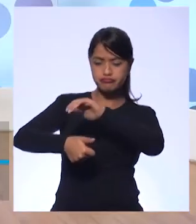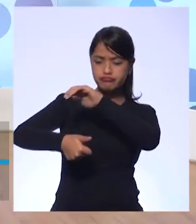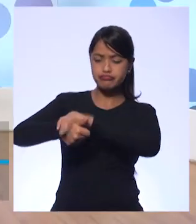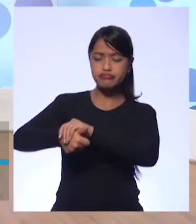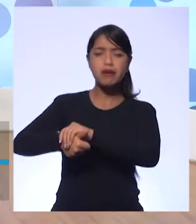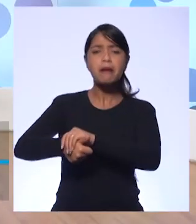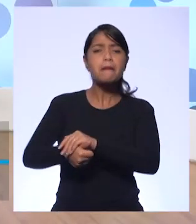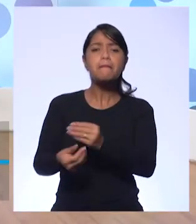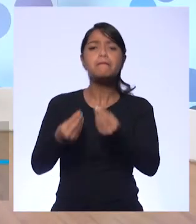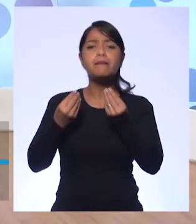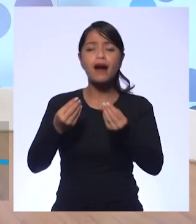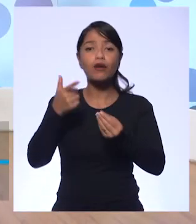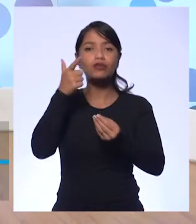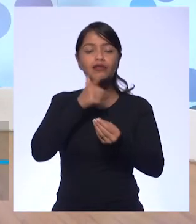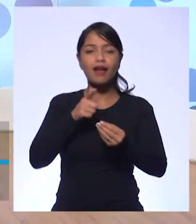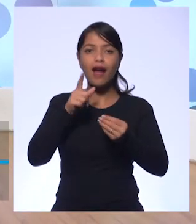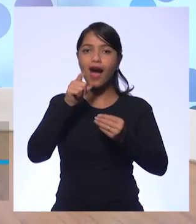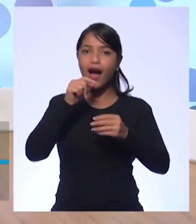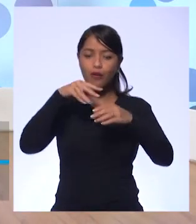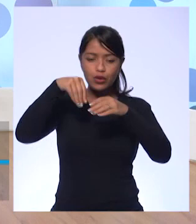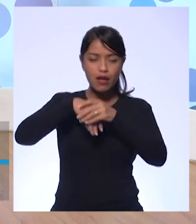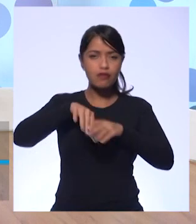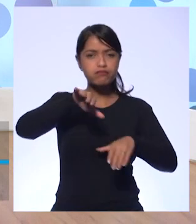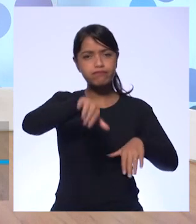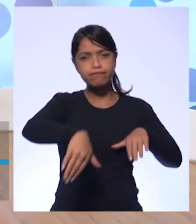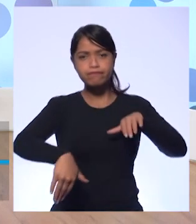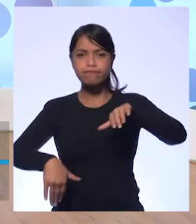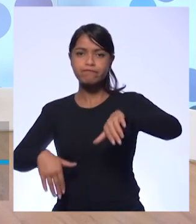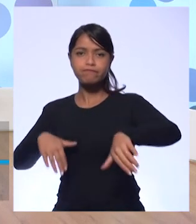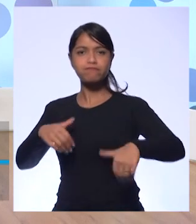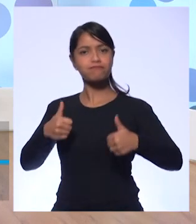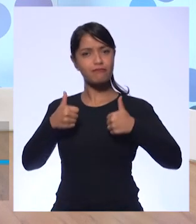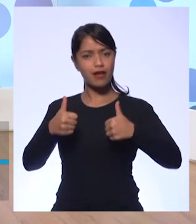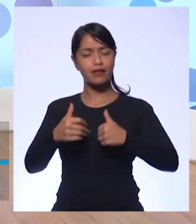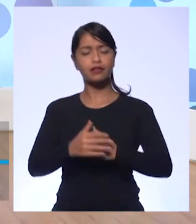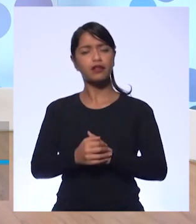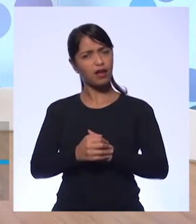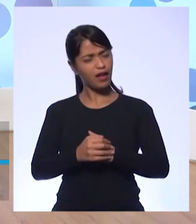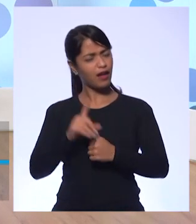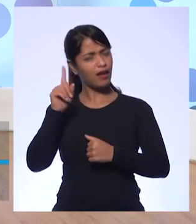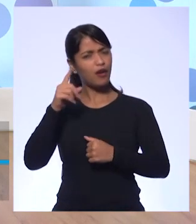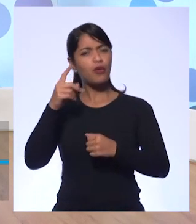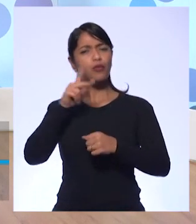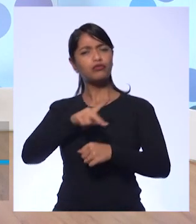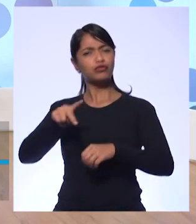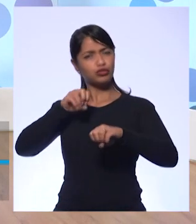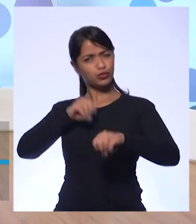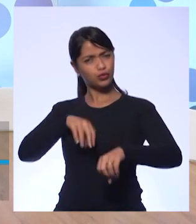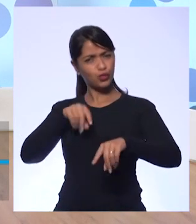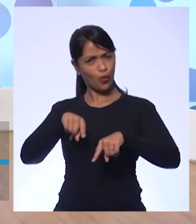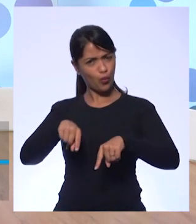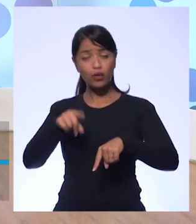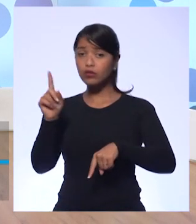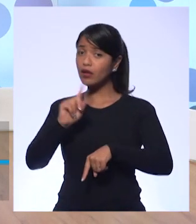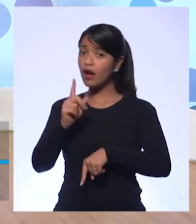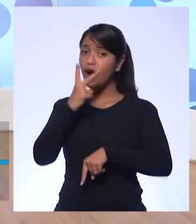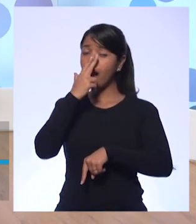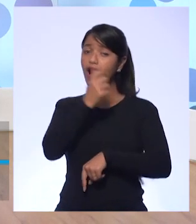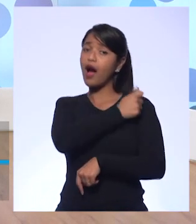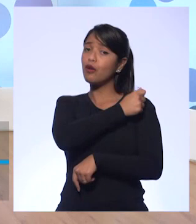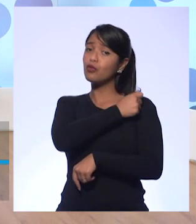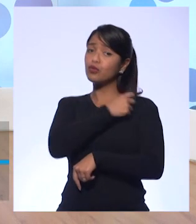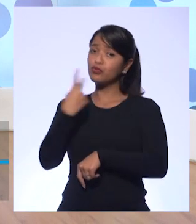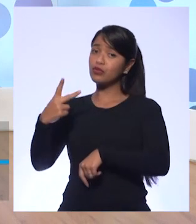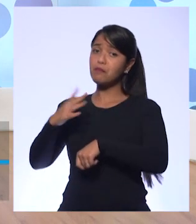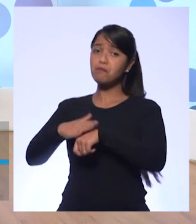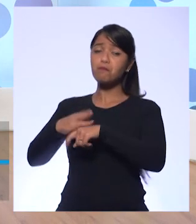dessa informação. E o professor falou isso na aula? Acho que não, mas talvez eles foram pesquisar, né? Pesquisando. 1000 tartarugas só sobrevivem, só